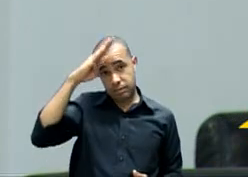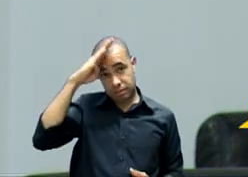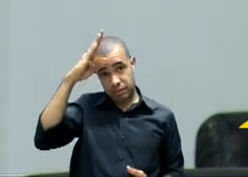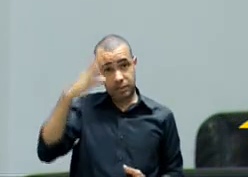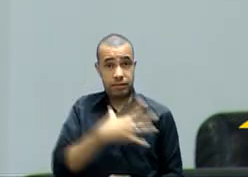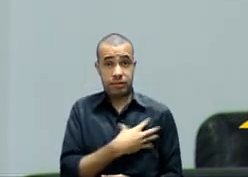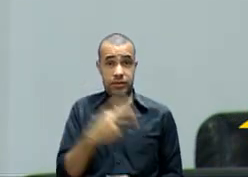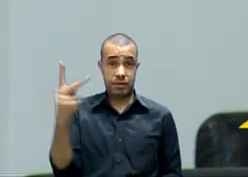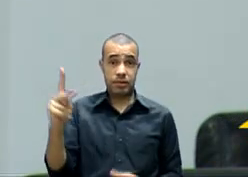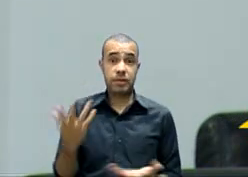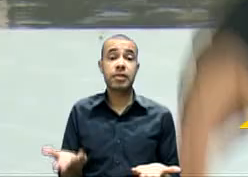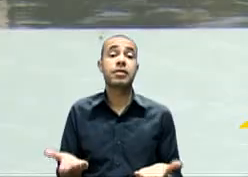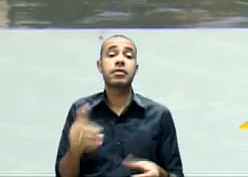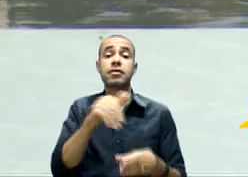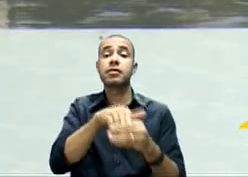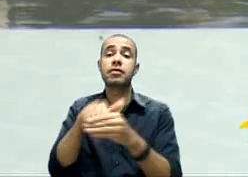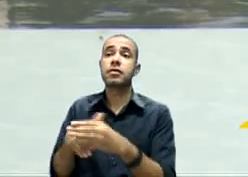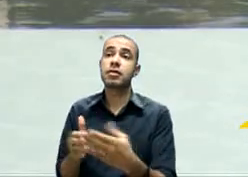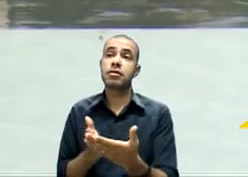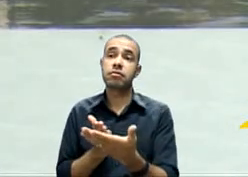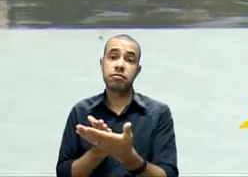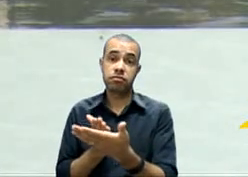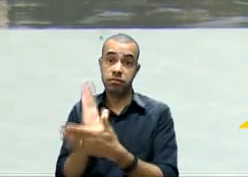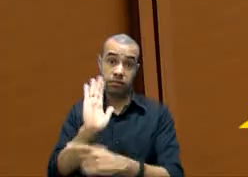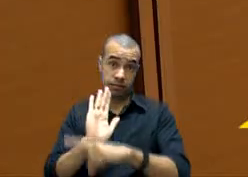nunca mais vai aparecer não aqui, fez nada. Daqui 4 anos.